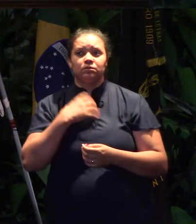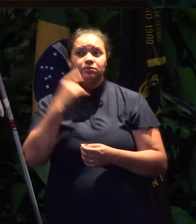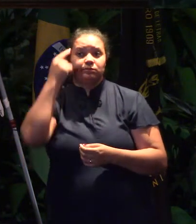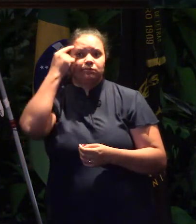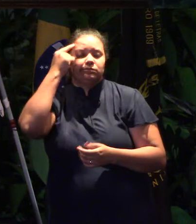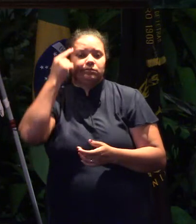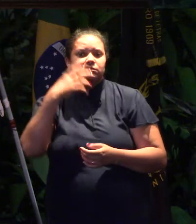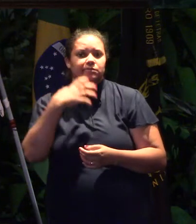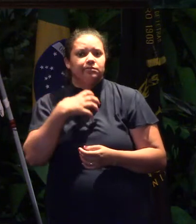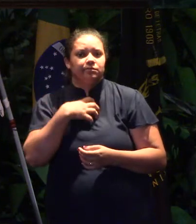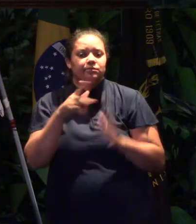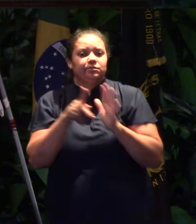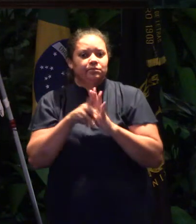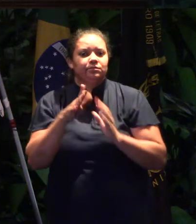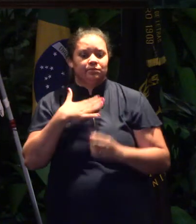que